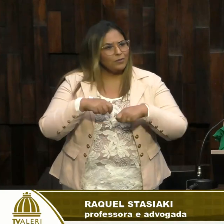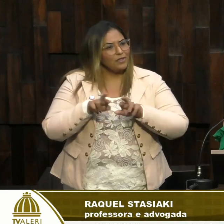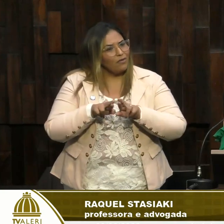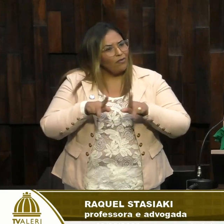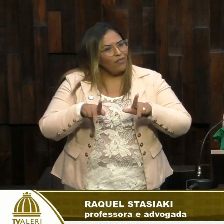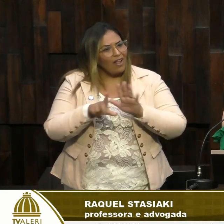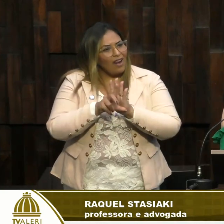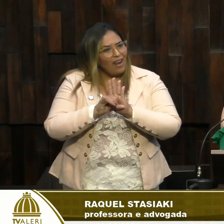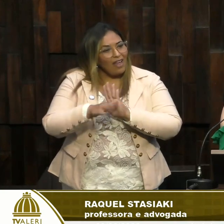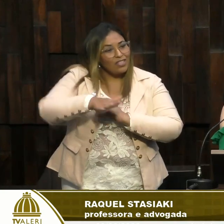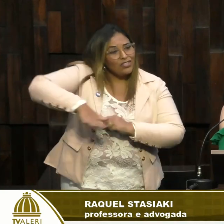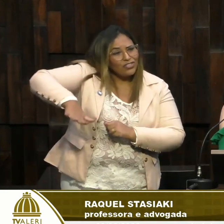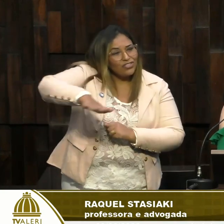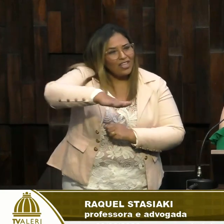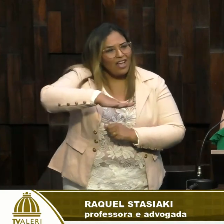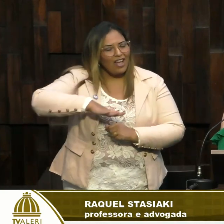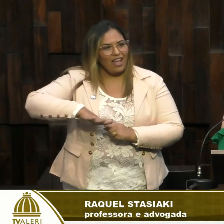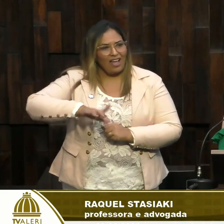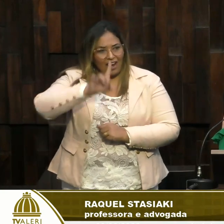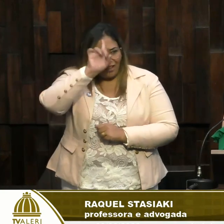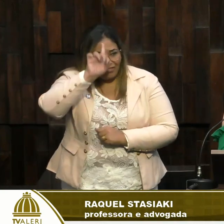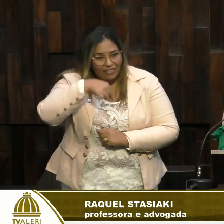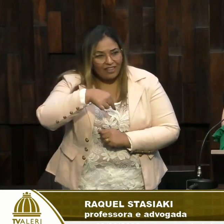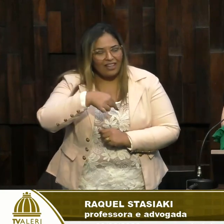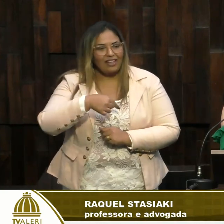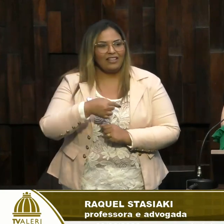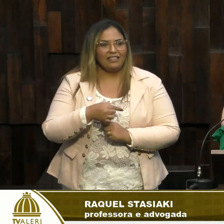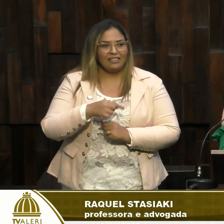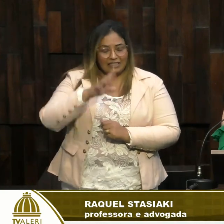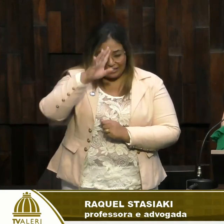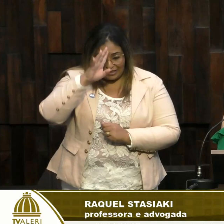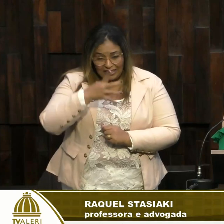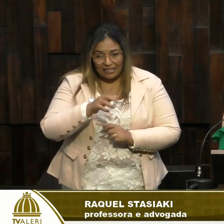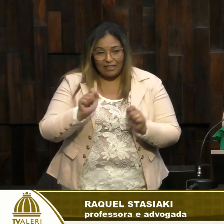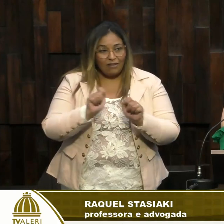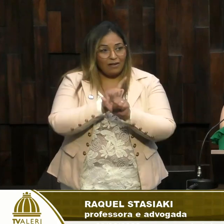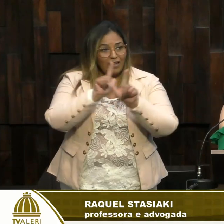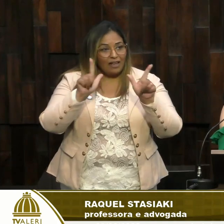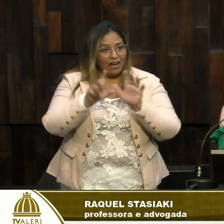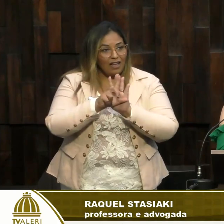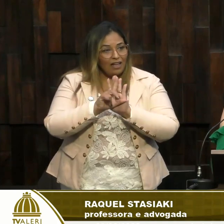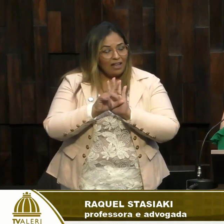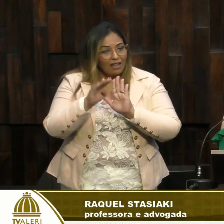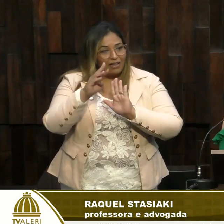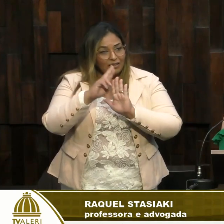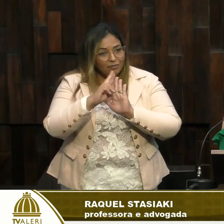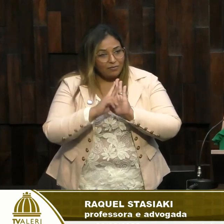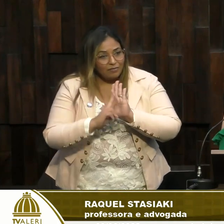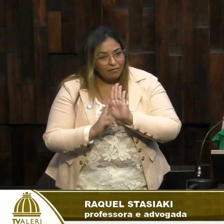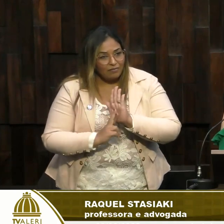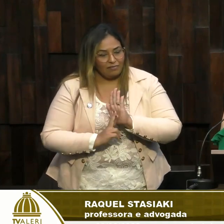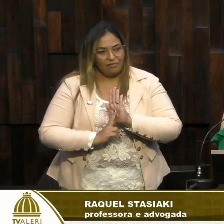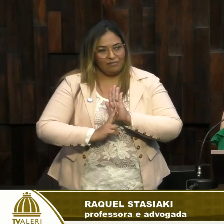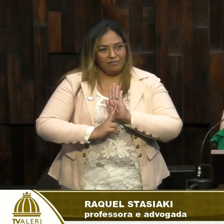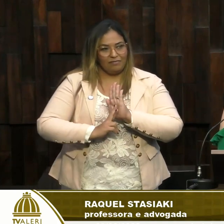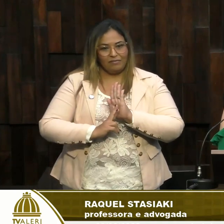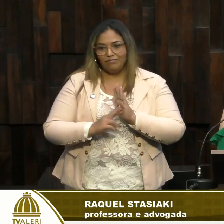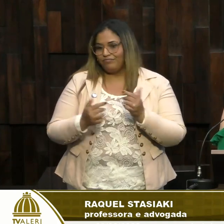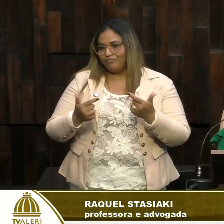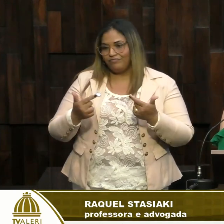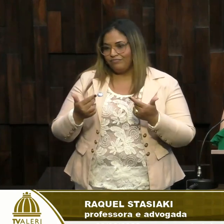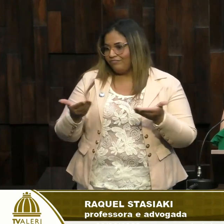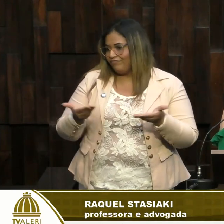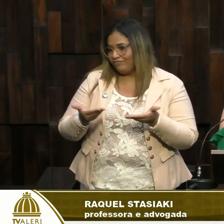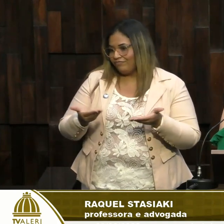uma lei geral que defina regras claras para os candidatos. E a gente não tem isso hoje.